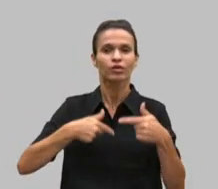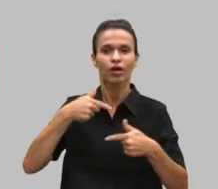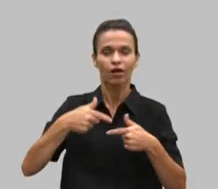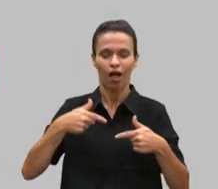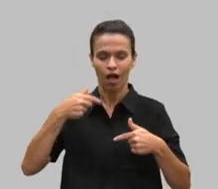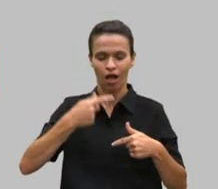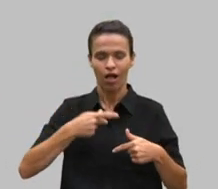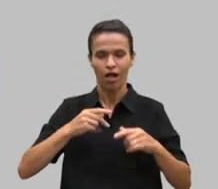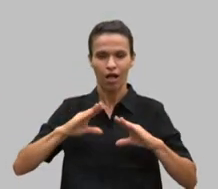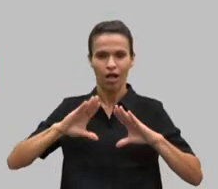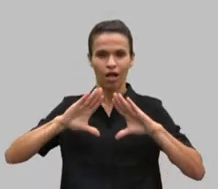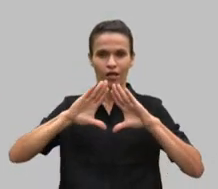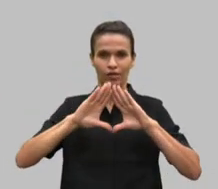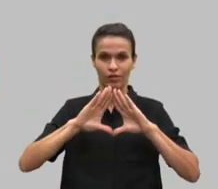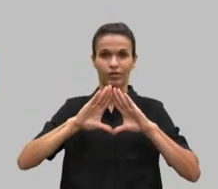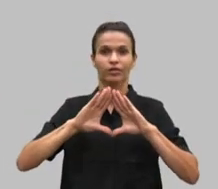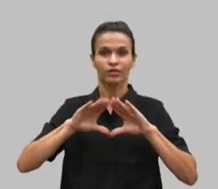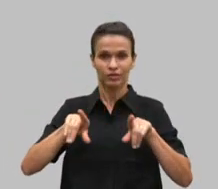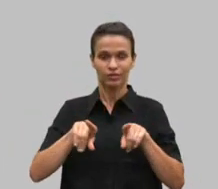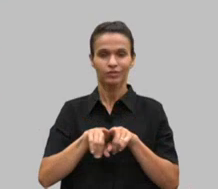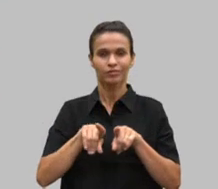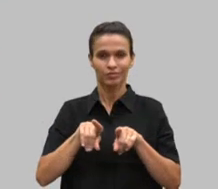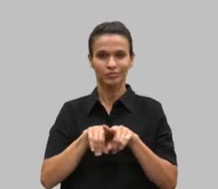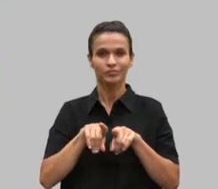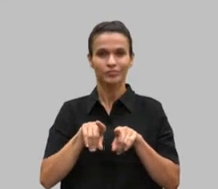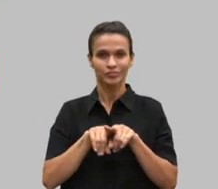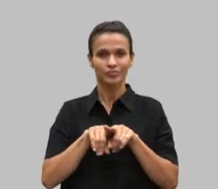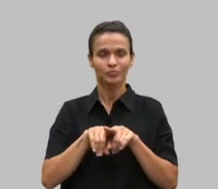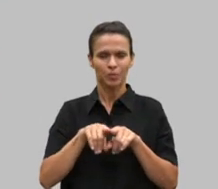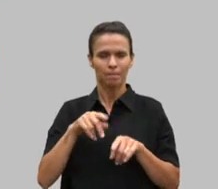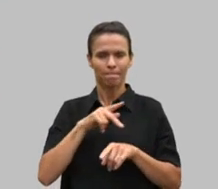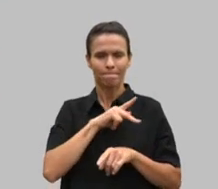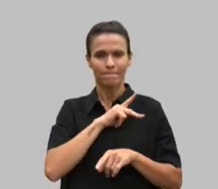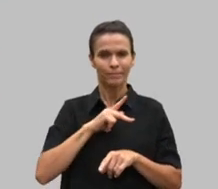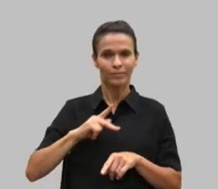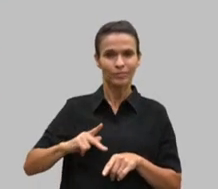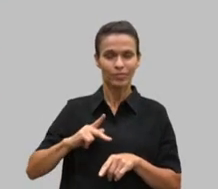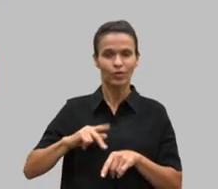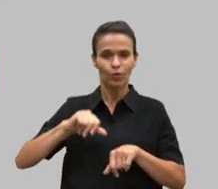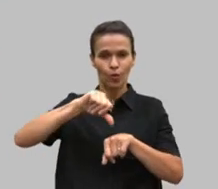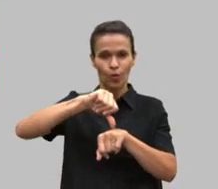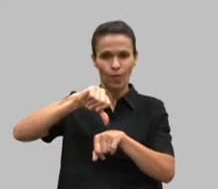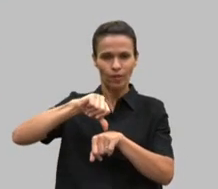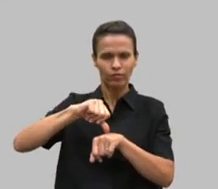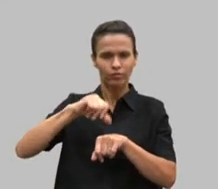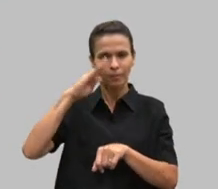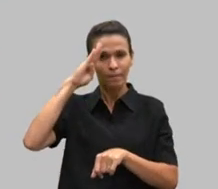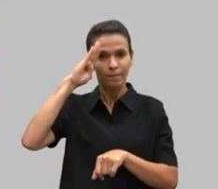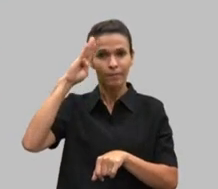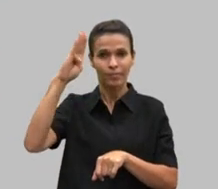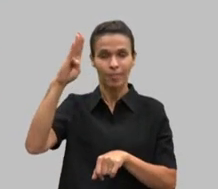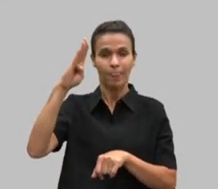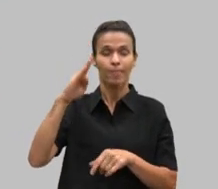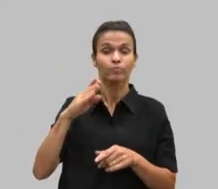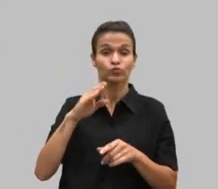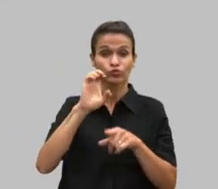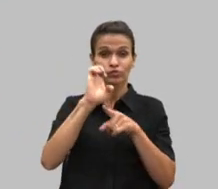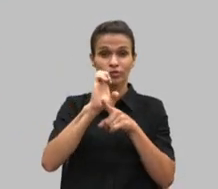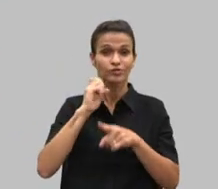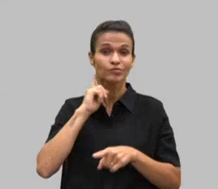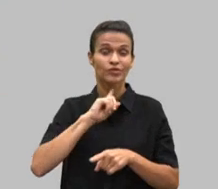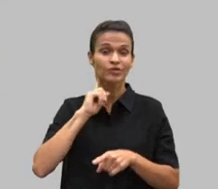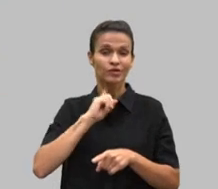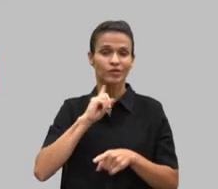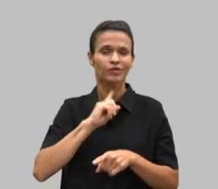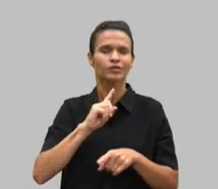também aqui uma Presidenta da comissão fundamental para o estado de Minas Gerais que é a comissão